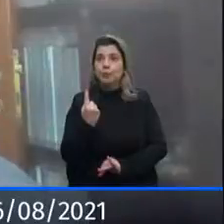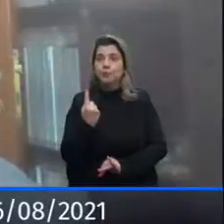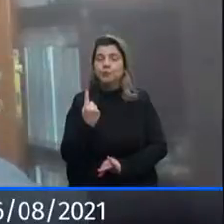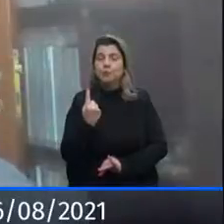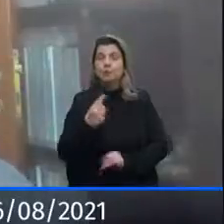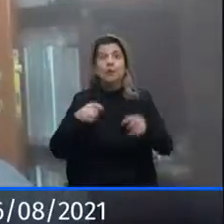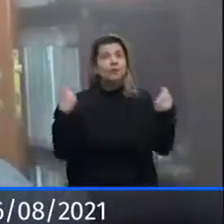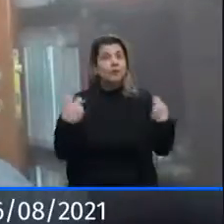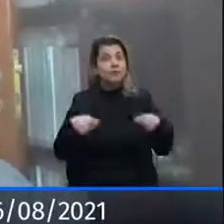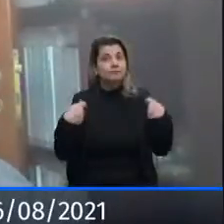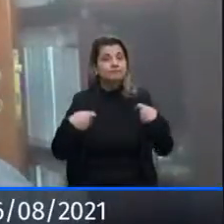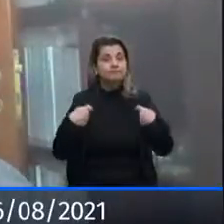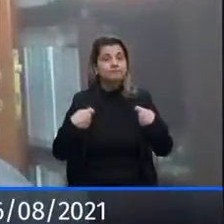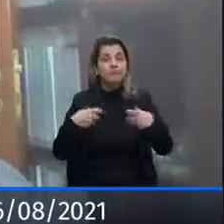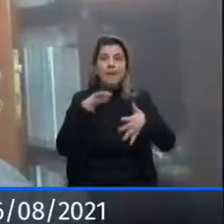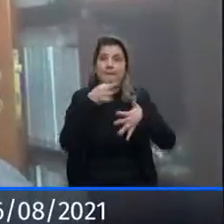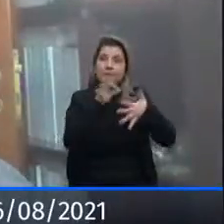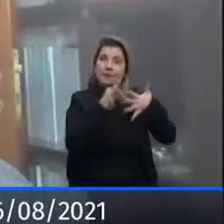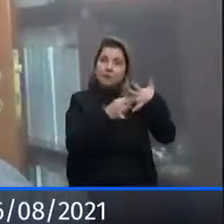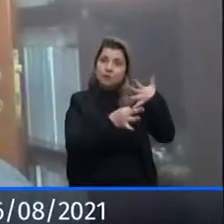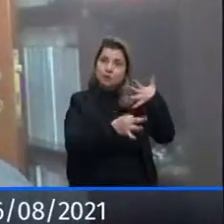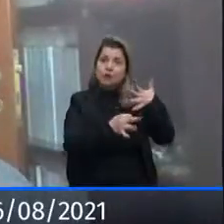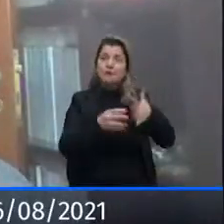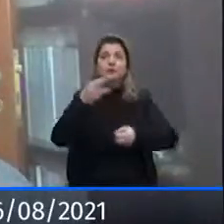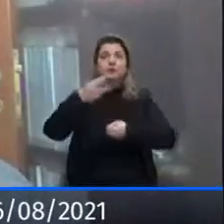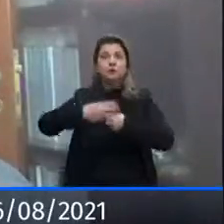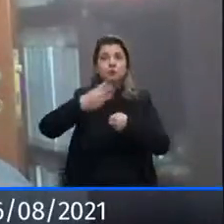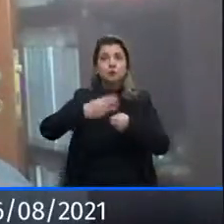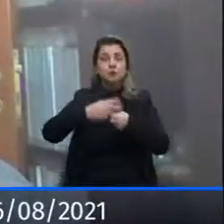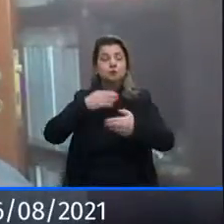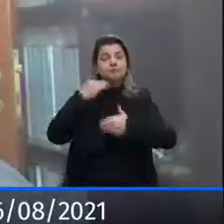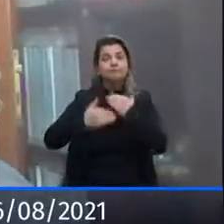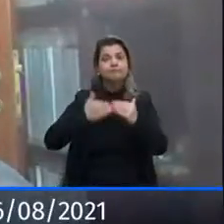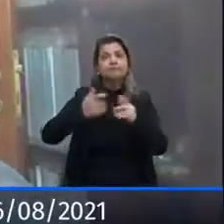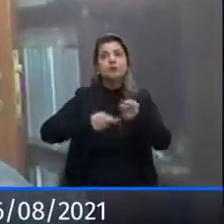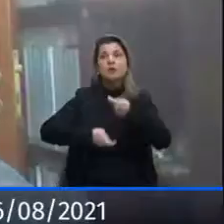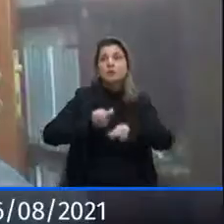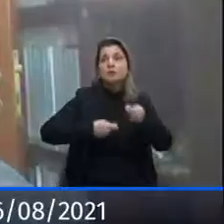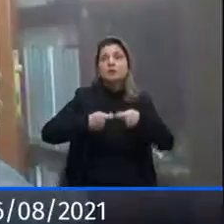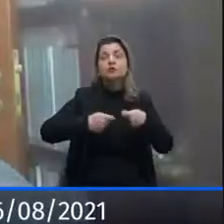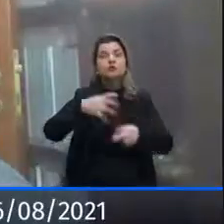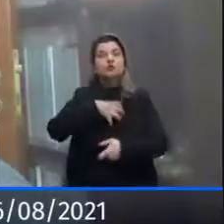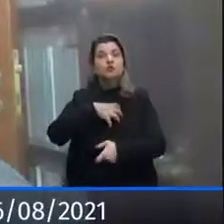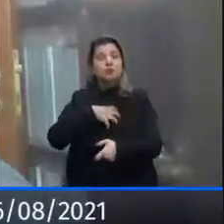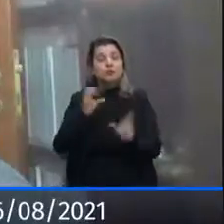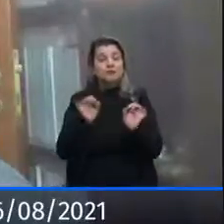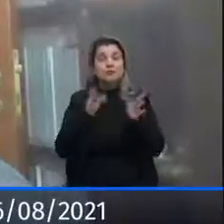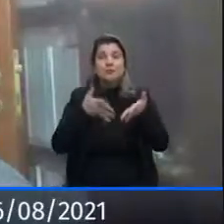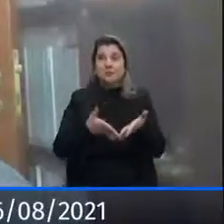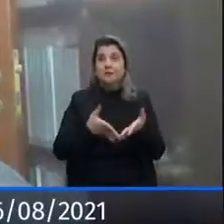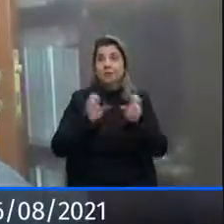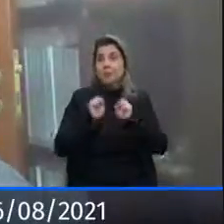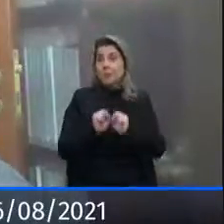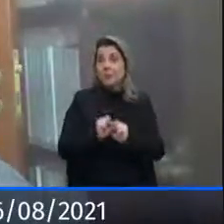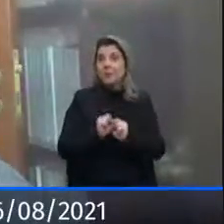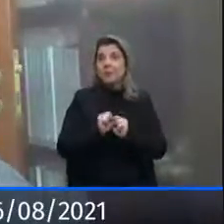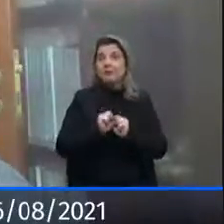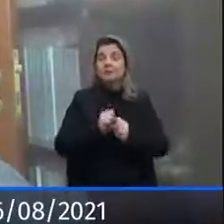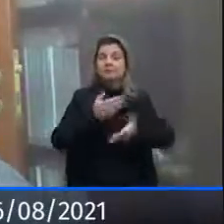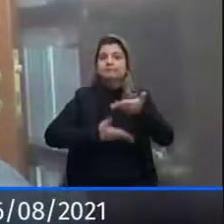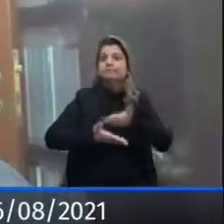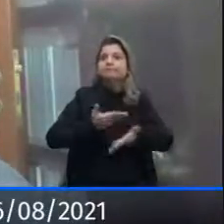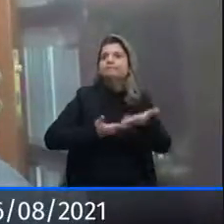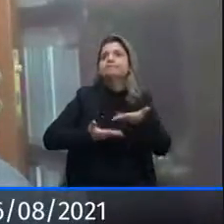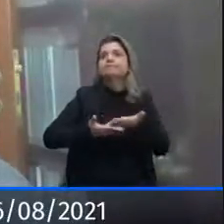Conforme a necessidade e as peculiaridades do município e do procedimento administrativo previsto de forma específica, poderá ser aglutinada ao